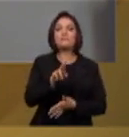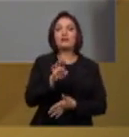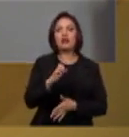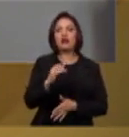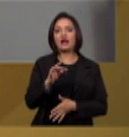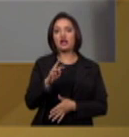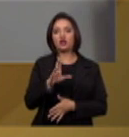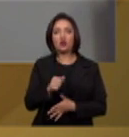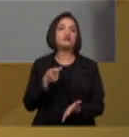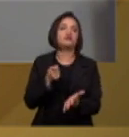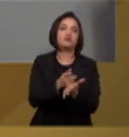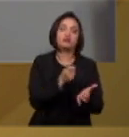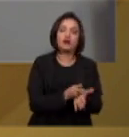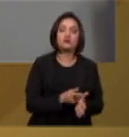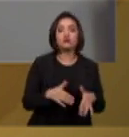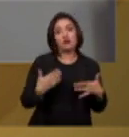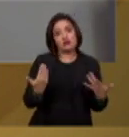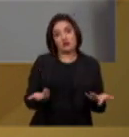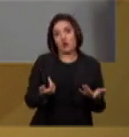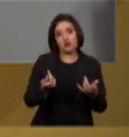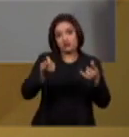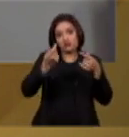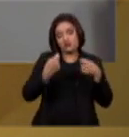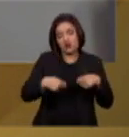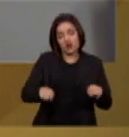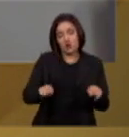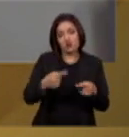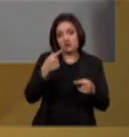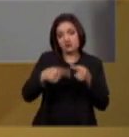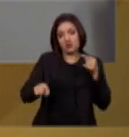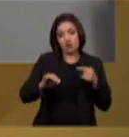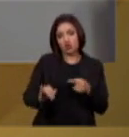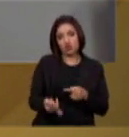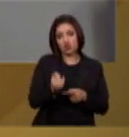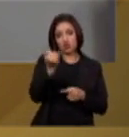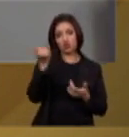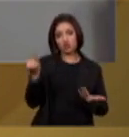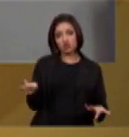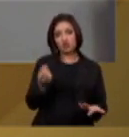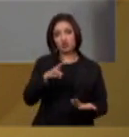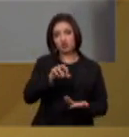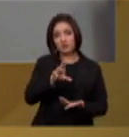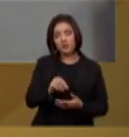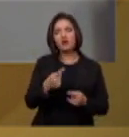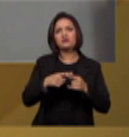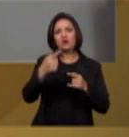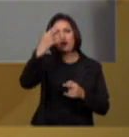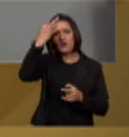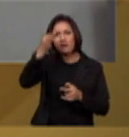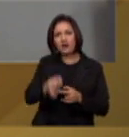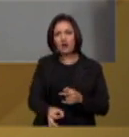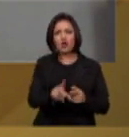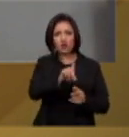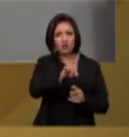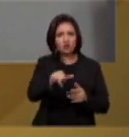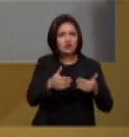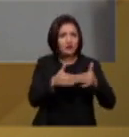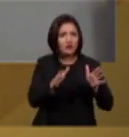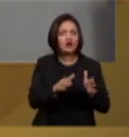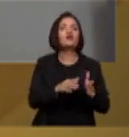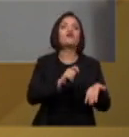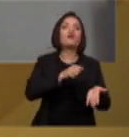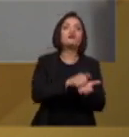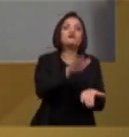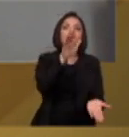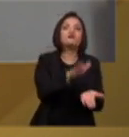Então, consecutariamente, não devem incidir juros de mora no período compreendido entre a data da expedição do precatório